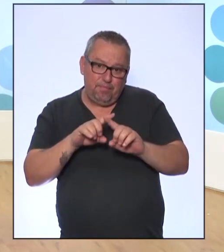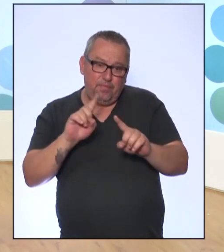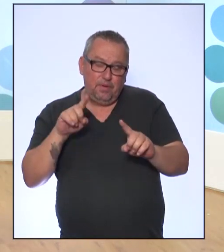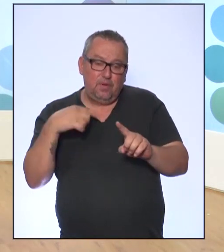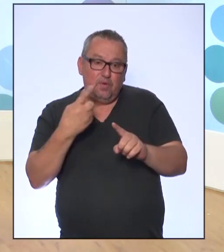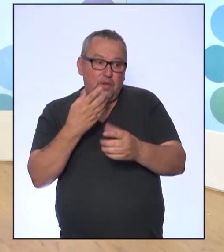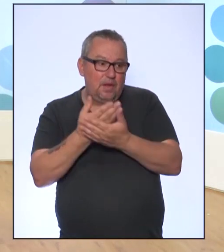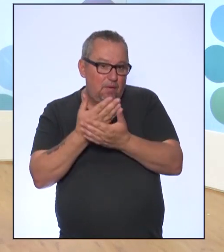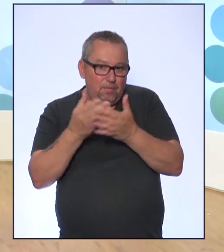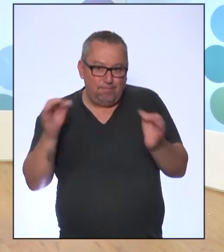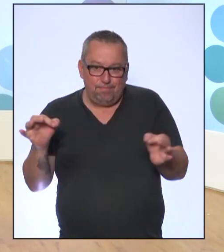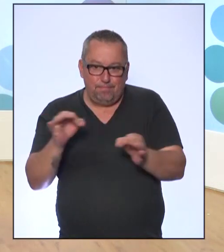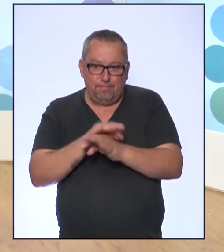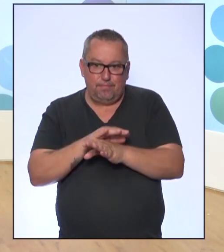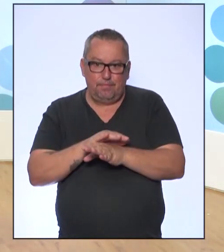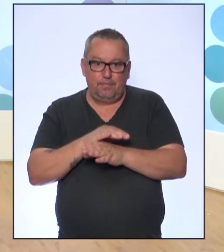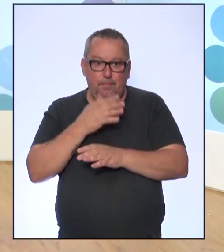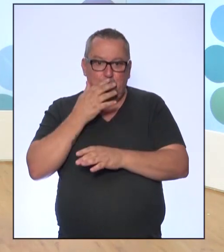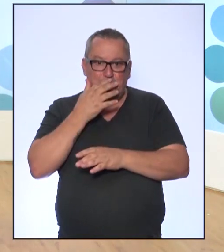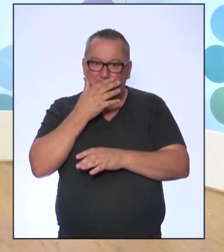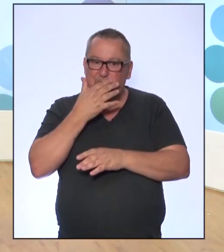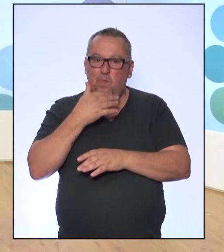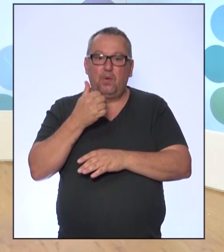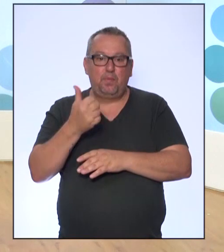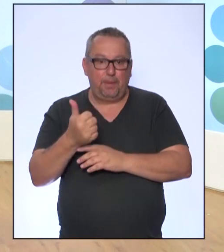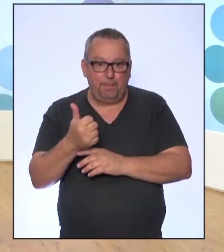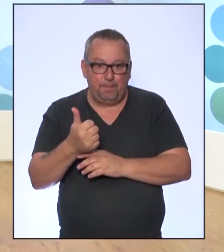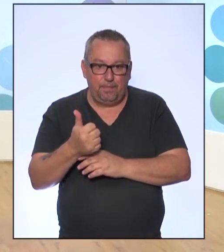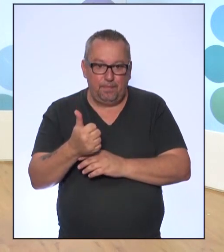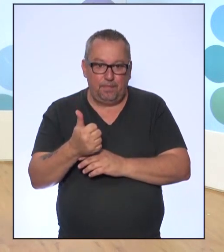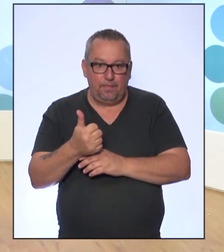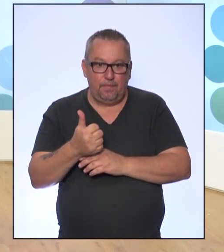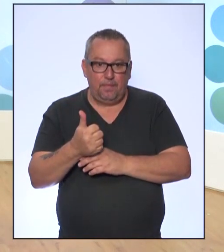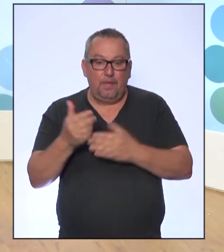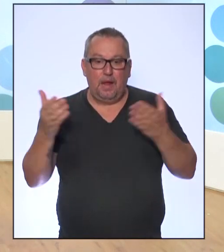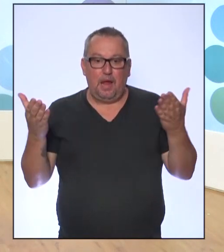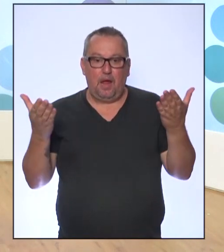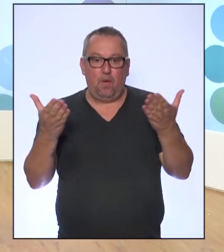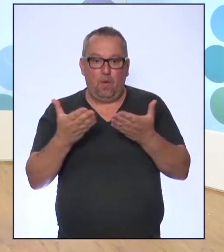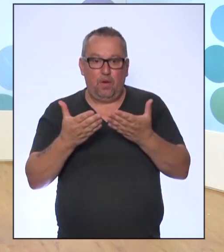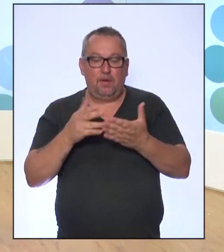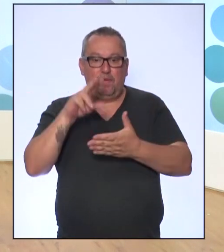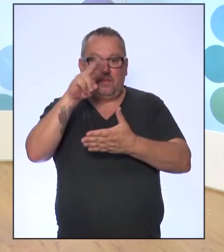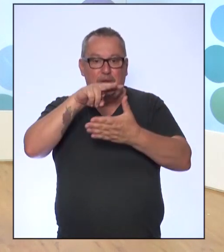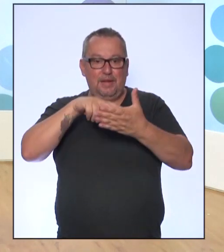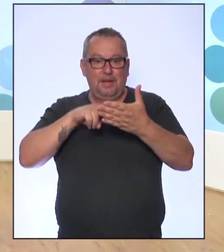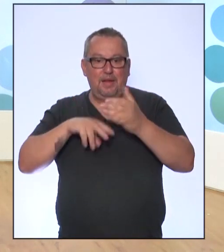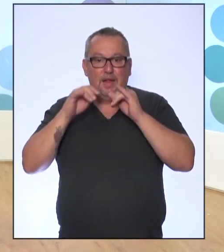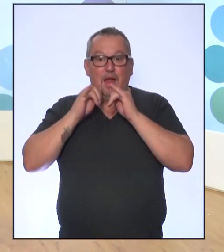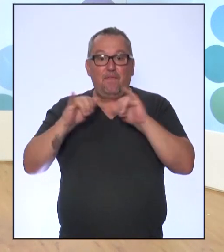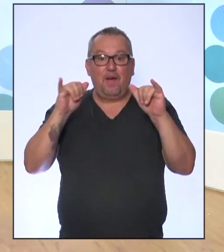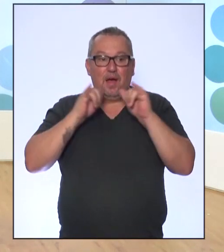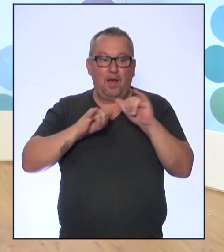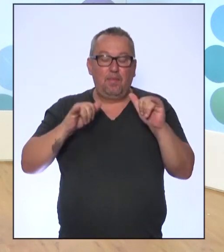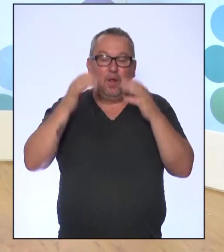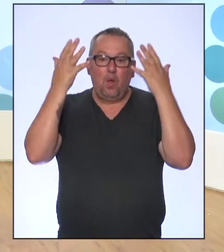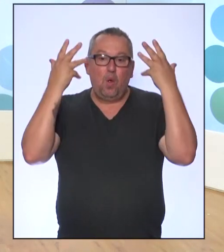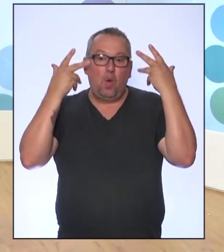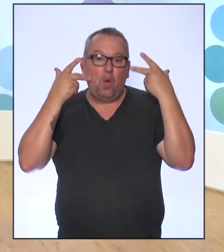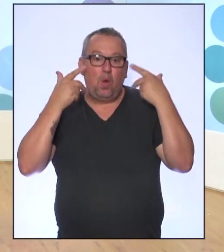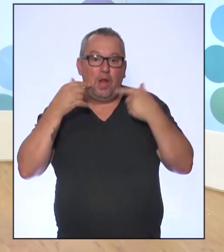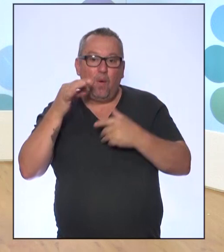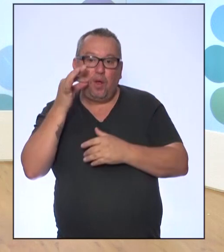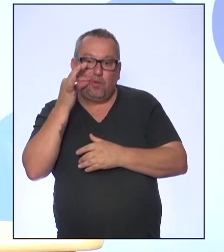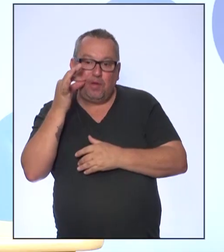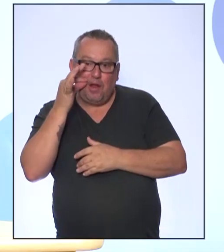daqui a pouco acaba. Tudo bem? Agora nós vamos ler a fábula O Leão e o Ratinho. Quer ler, Dani?